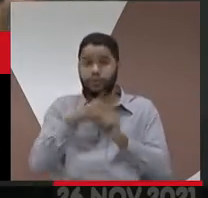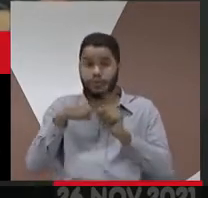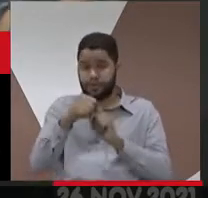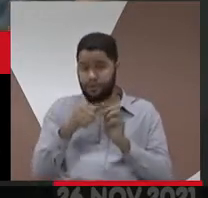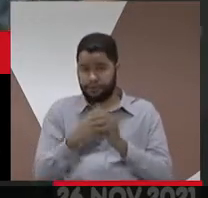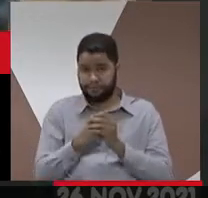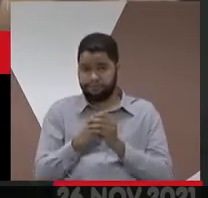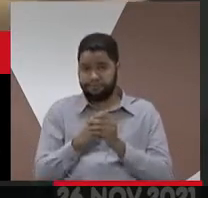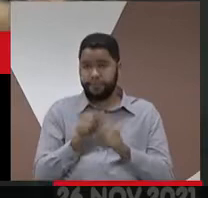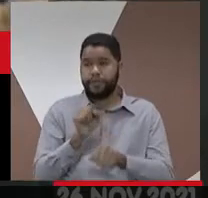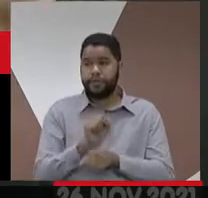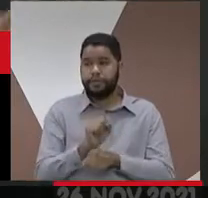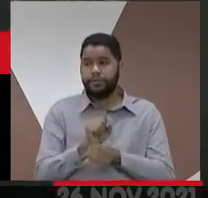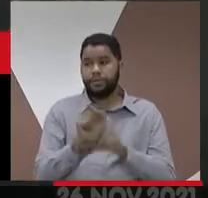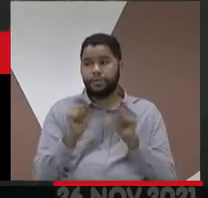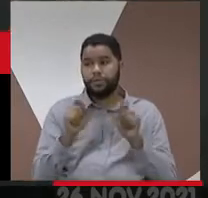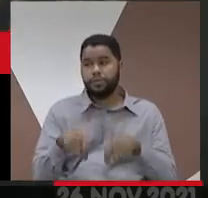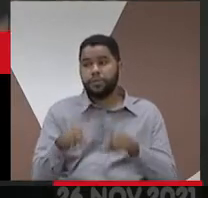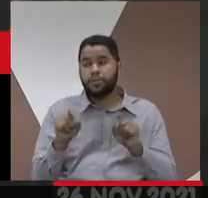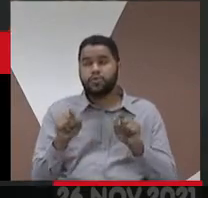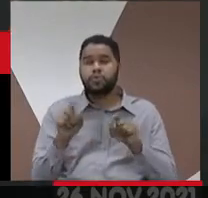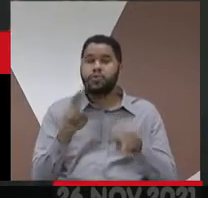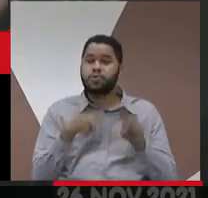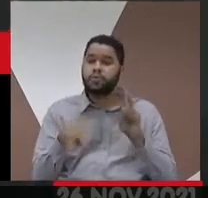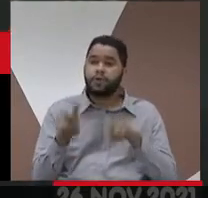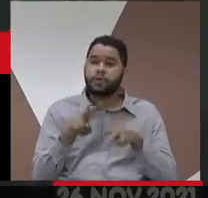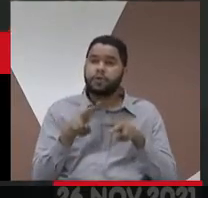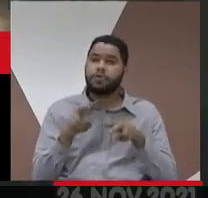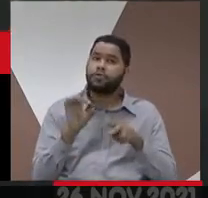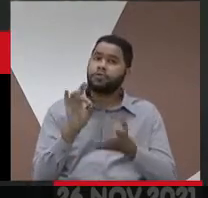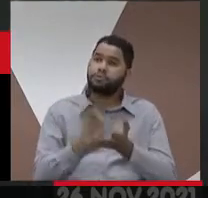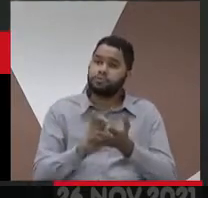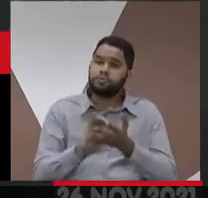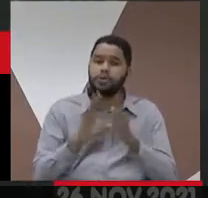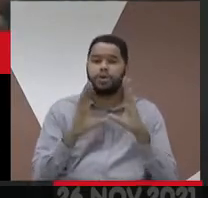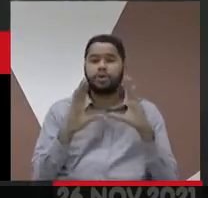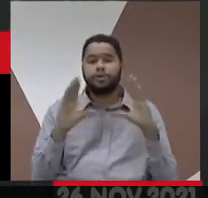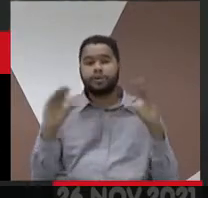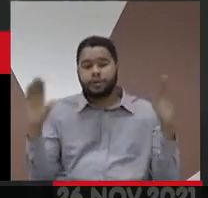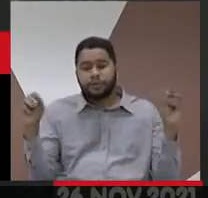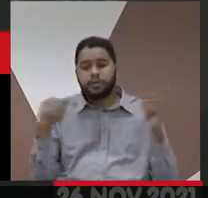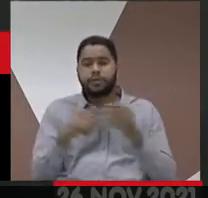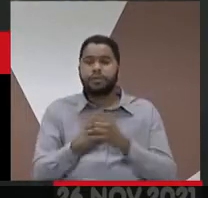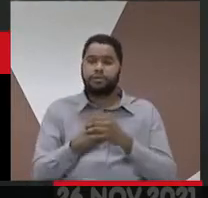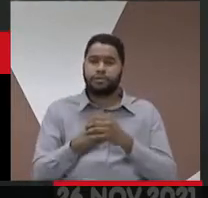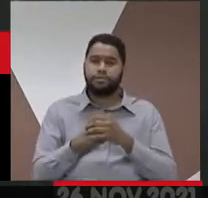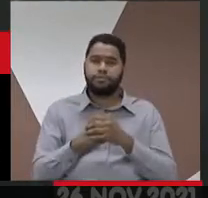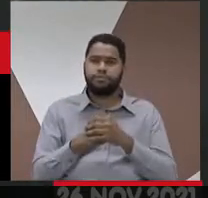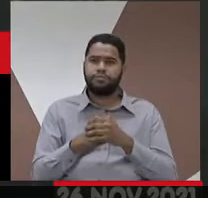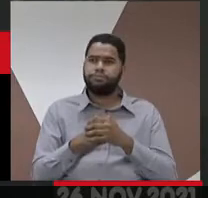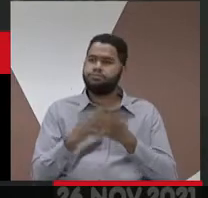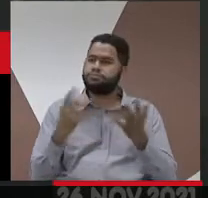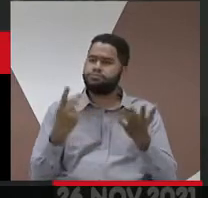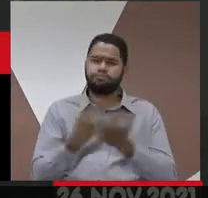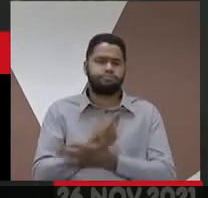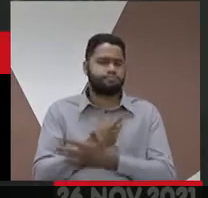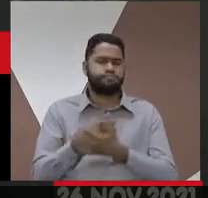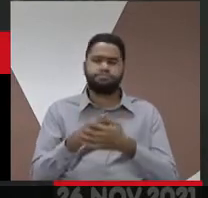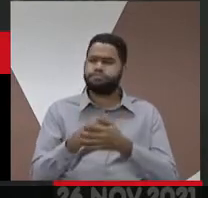esperando que eles possam, nesse caso, fazer uma avaliação sincera, tranquila, etc. Não vai acontecer